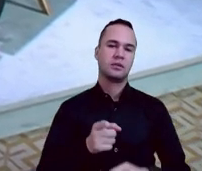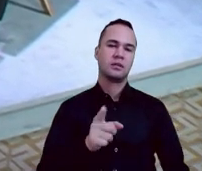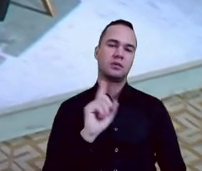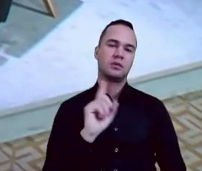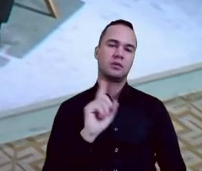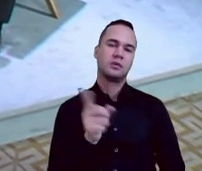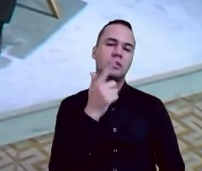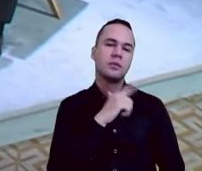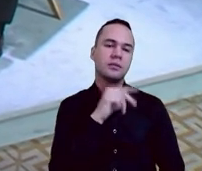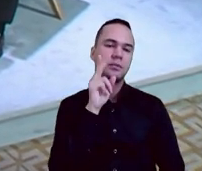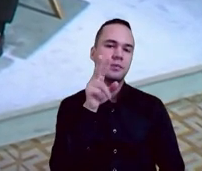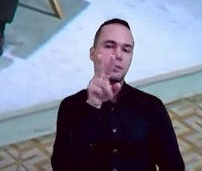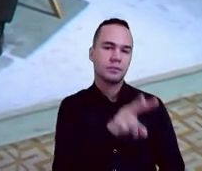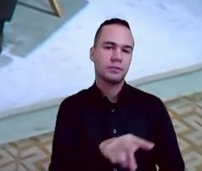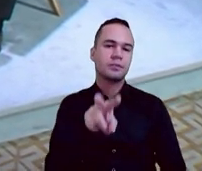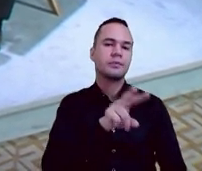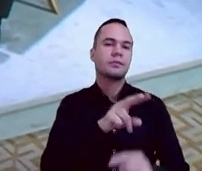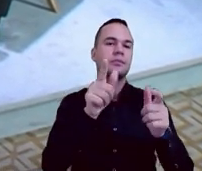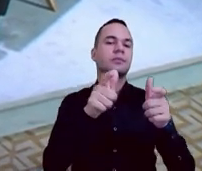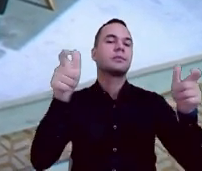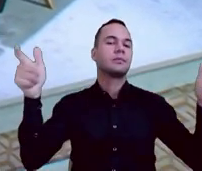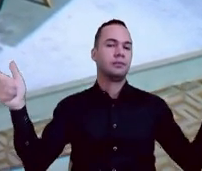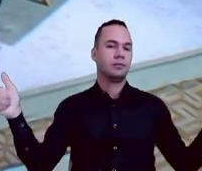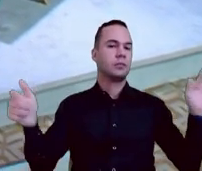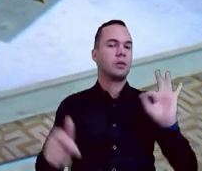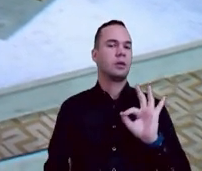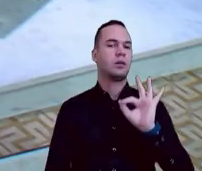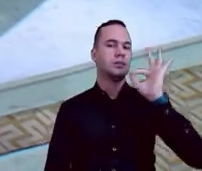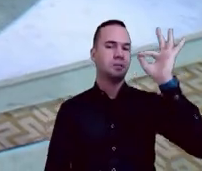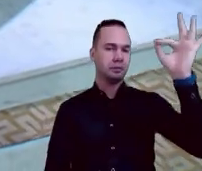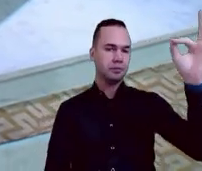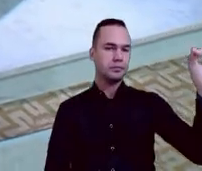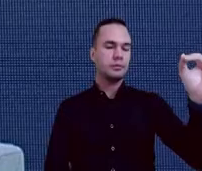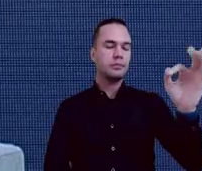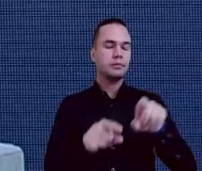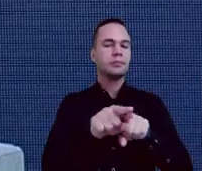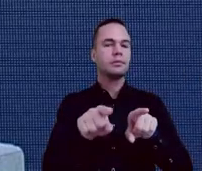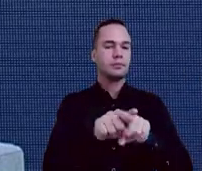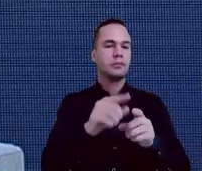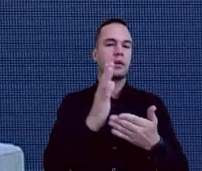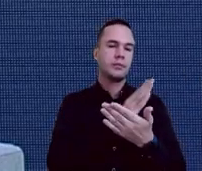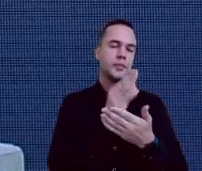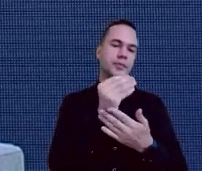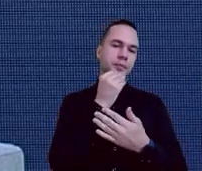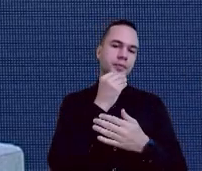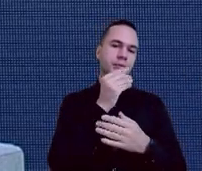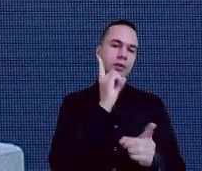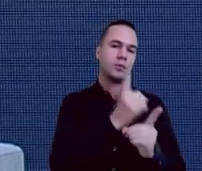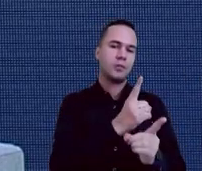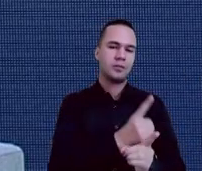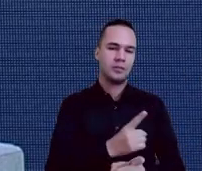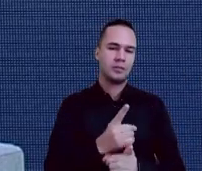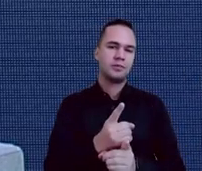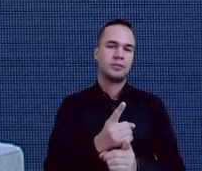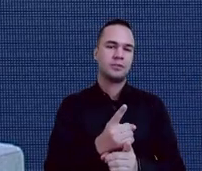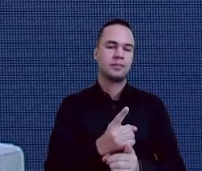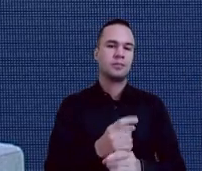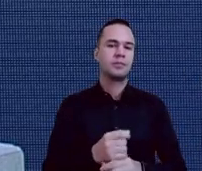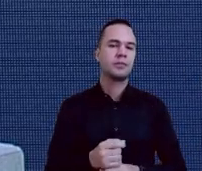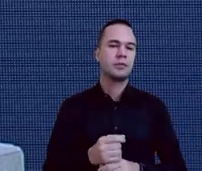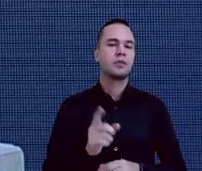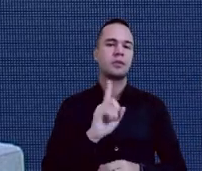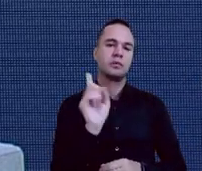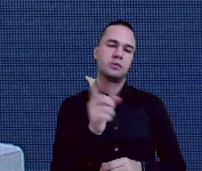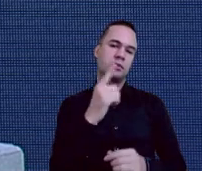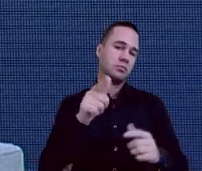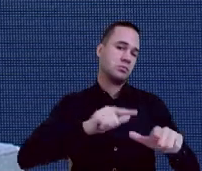uma visão mais macro mais de longo prazo e encontrar as oportunidades de investimento Então esse nossa Grande Missão